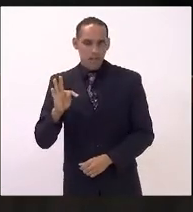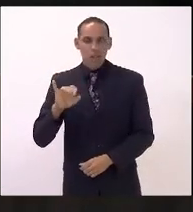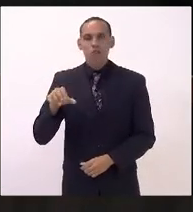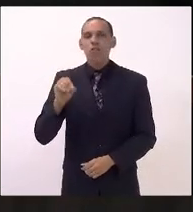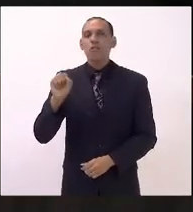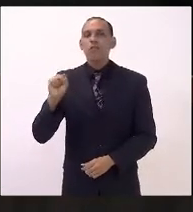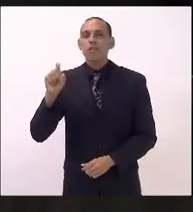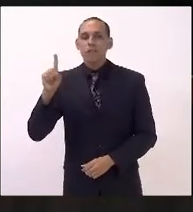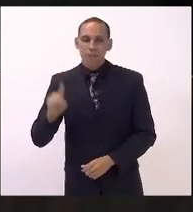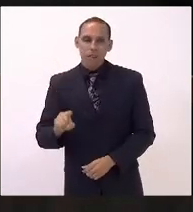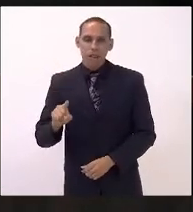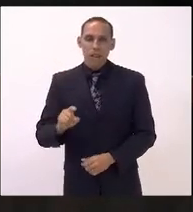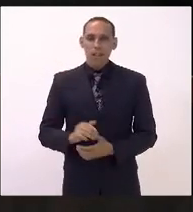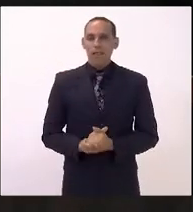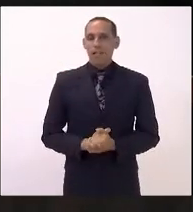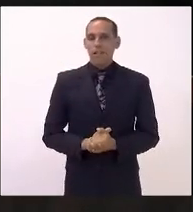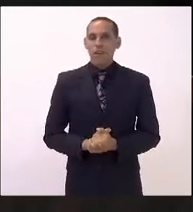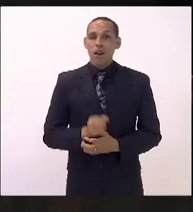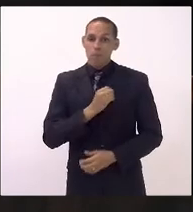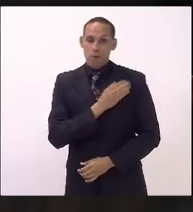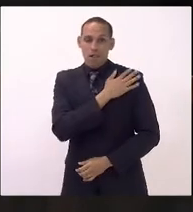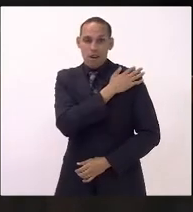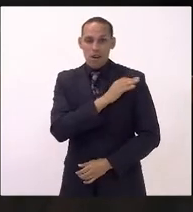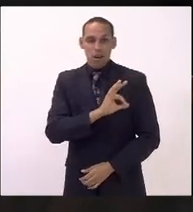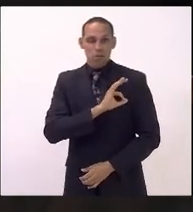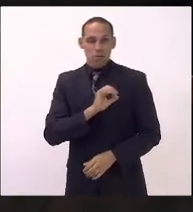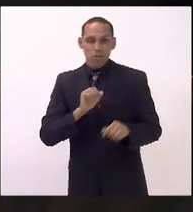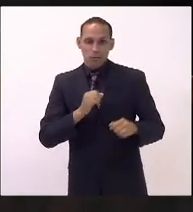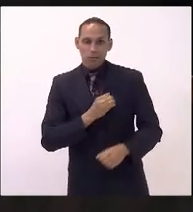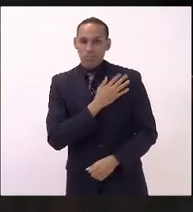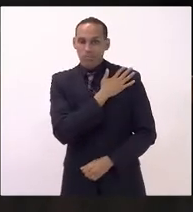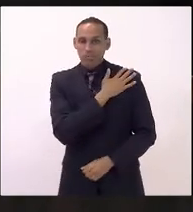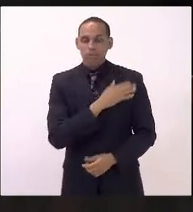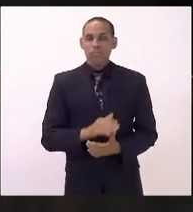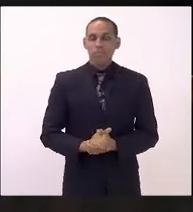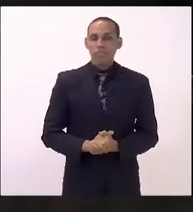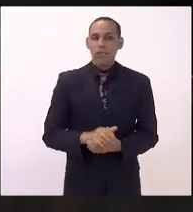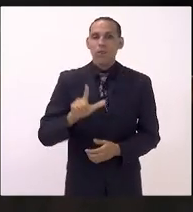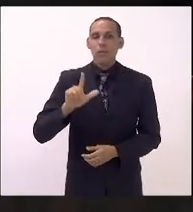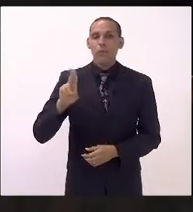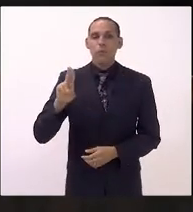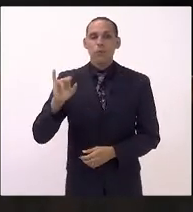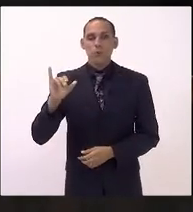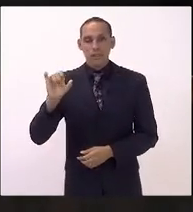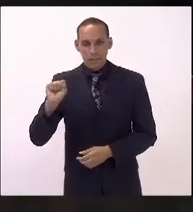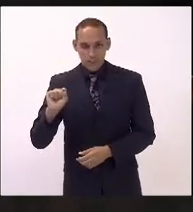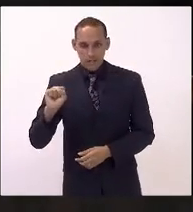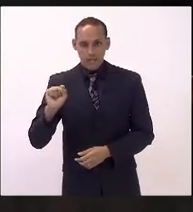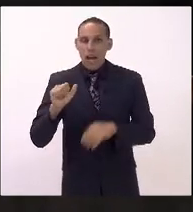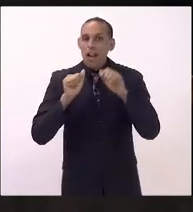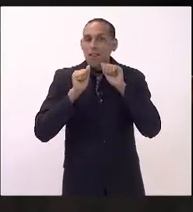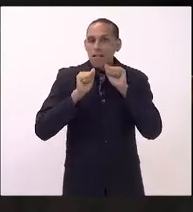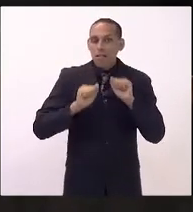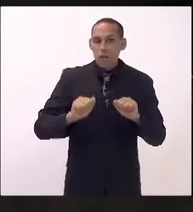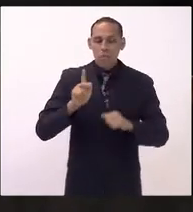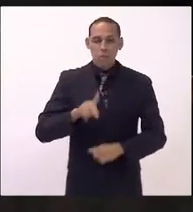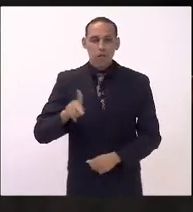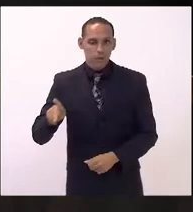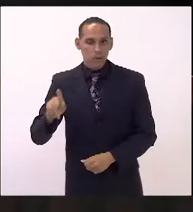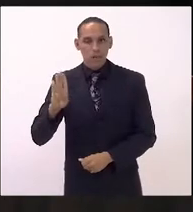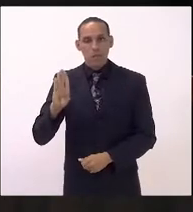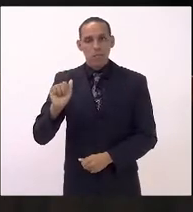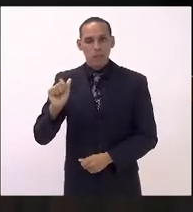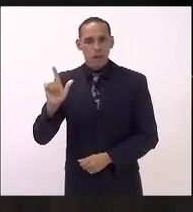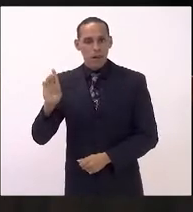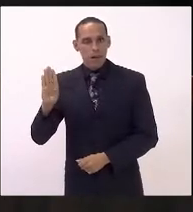de Oliveira Júnior, coronel da Polícia Militar, de Luiz Alberto da Silva, assessor do professor